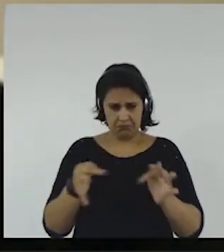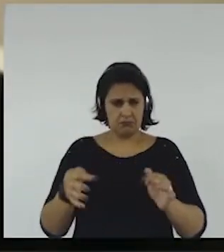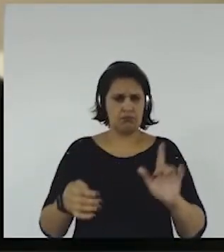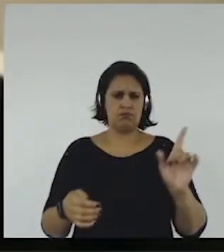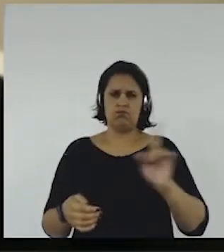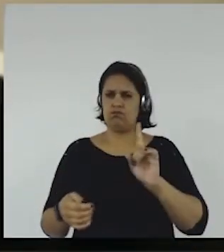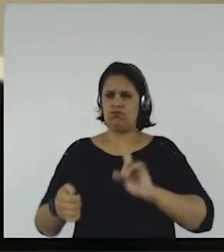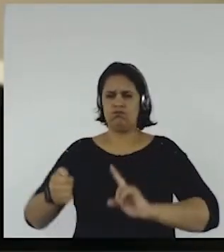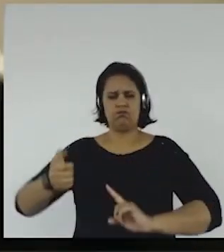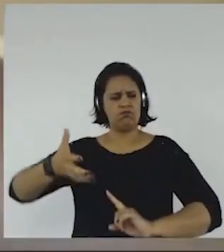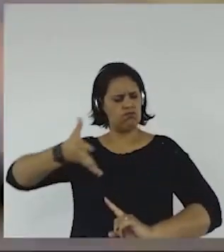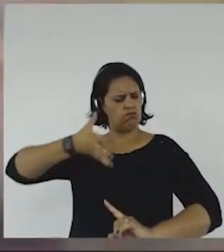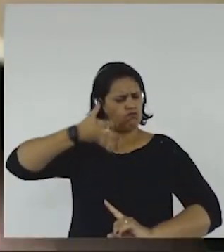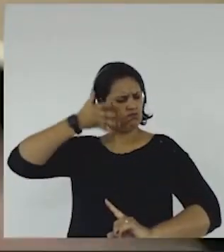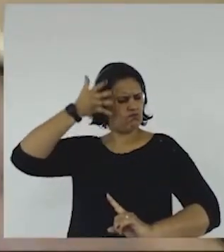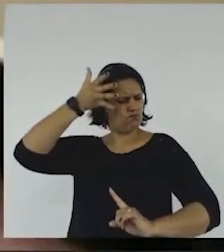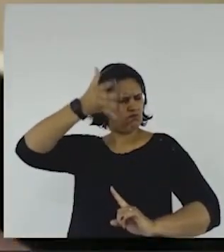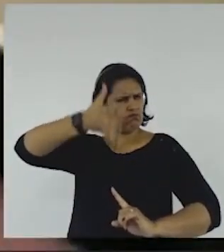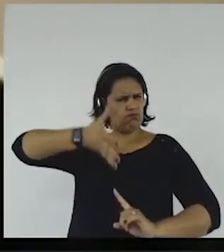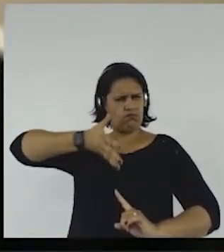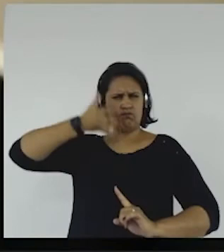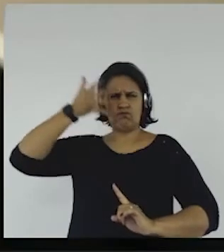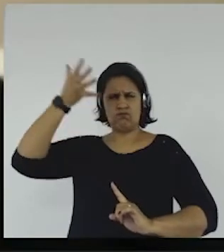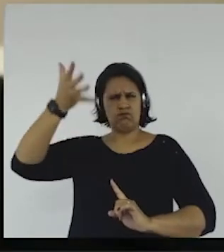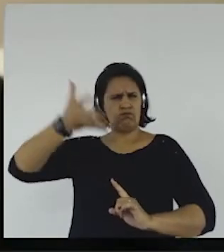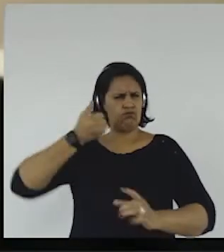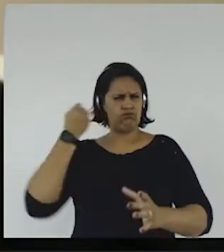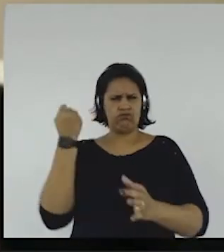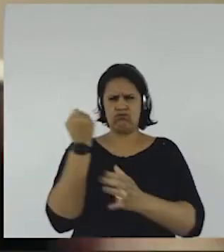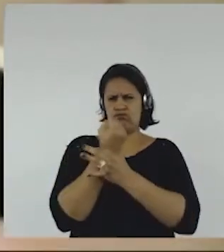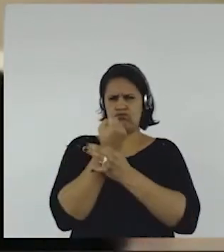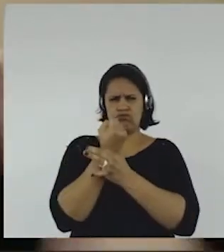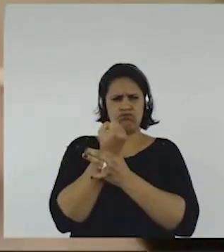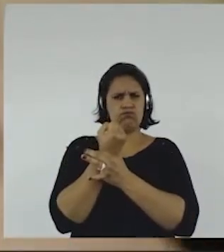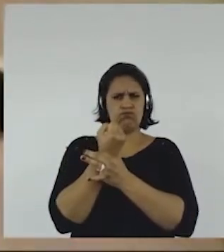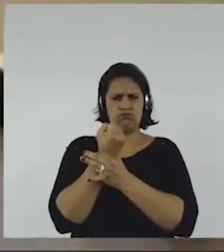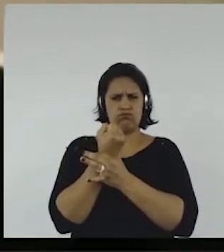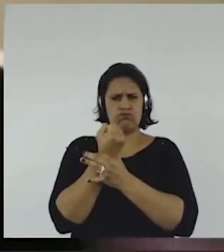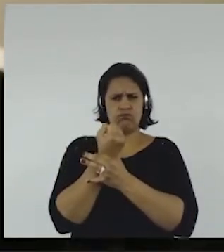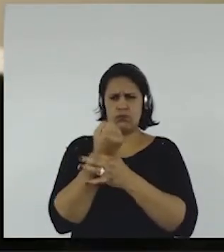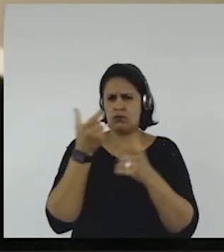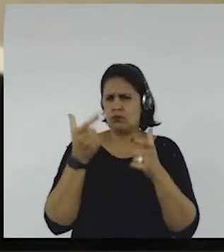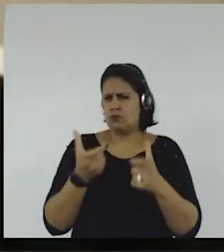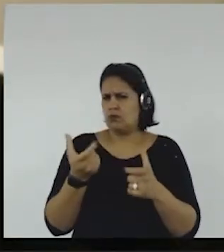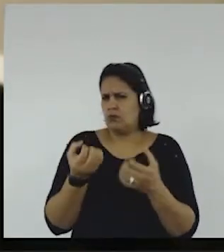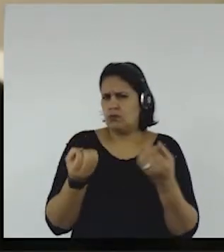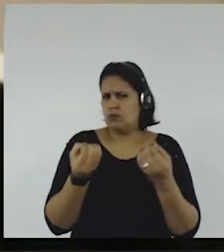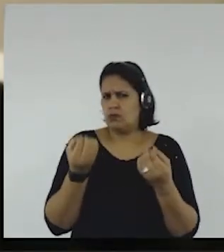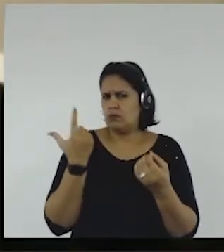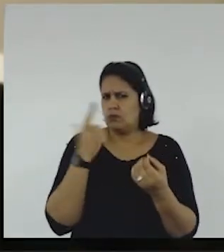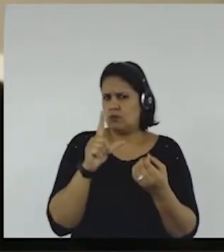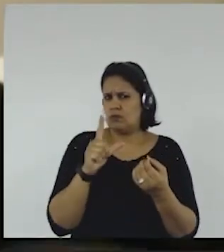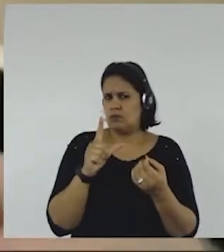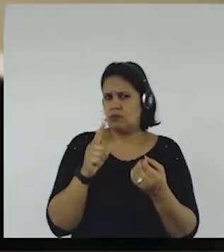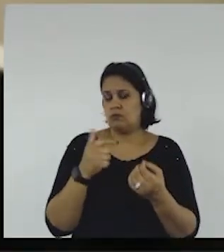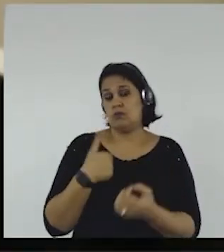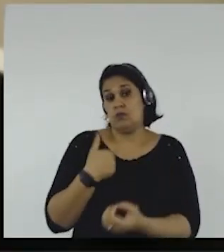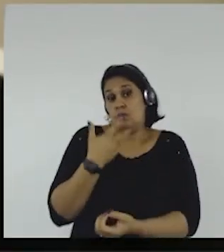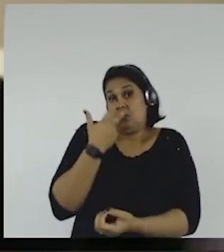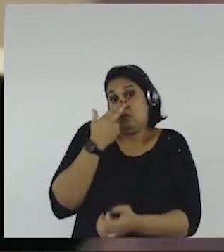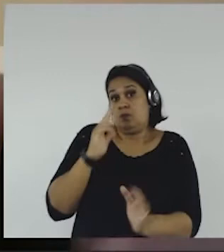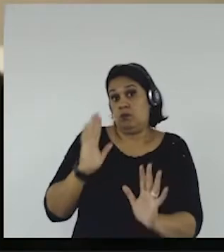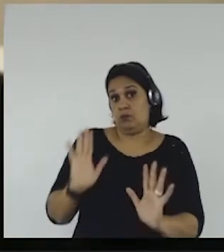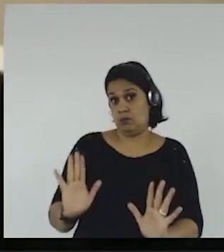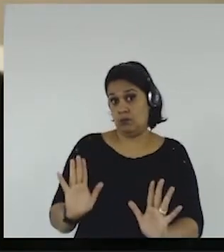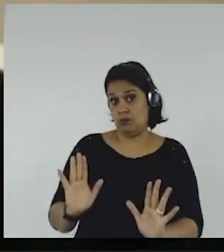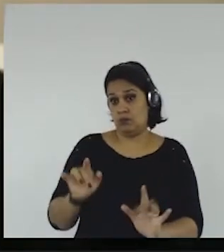falar. E de onde vem essa segurança para falar? Também vou me valer da minha intuição. Eu acho que